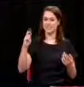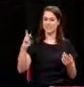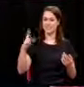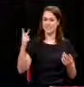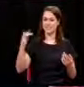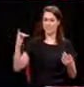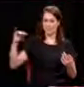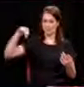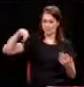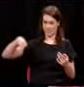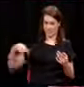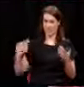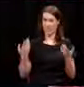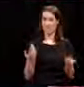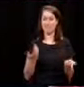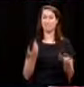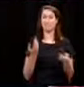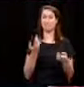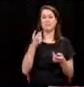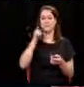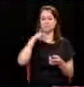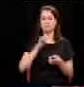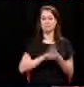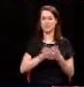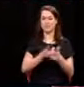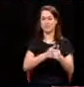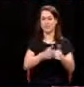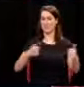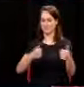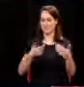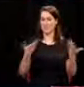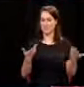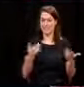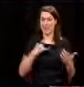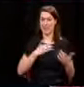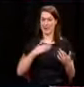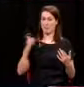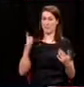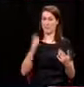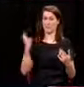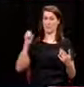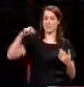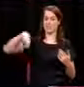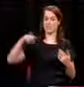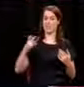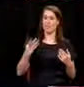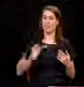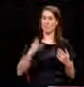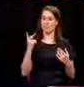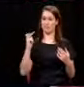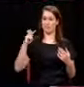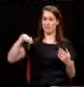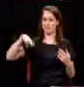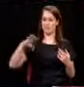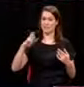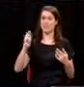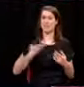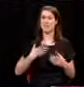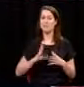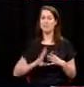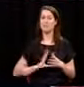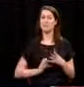importante ferramenta desenvolvida pela Zone Advance e que também vai então juntar-se a esta linha Benfica, que também já,